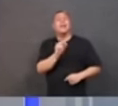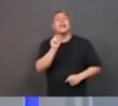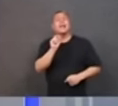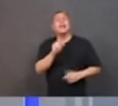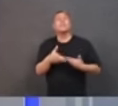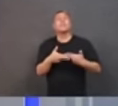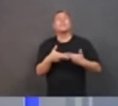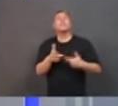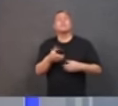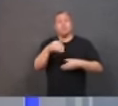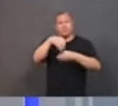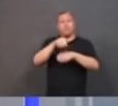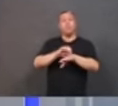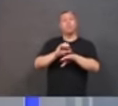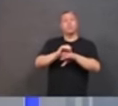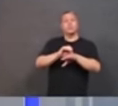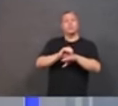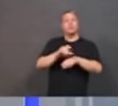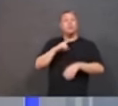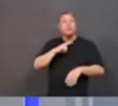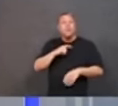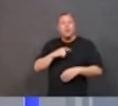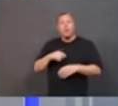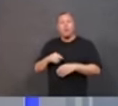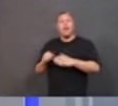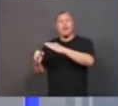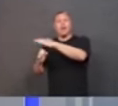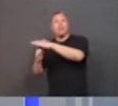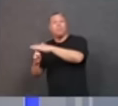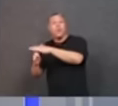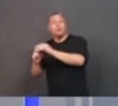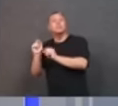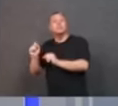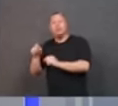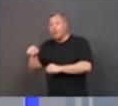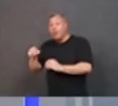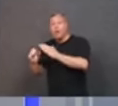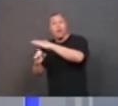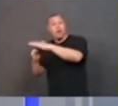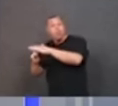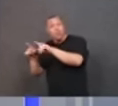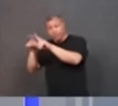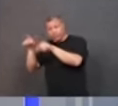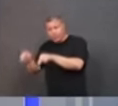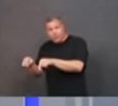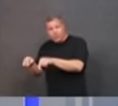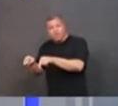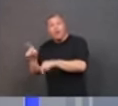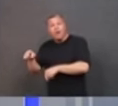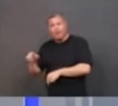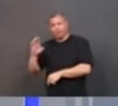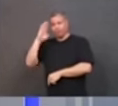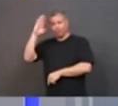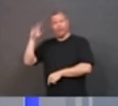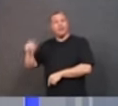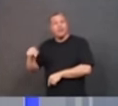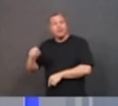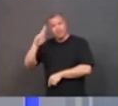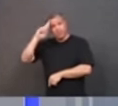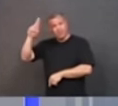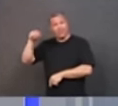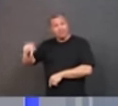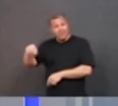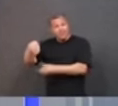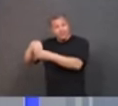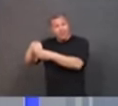são pessoas em postos executivos nas empresas. Muitas vezes são as empresas que pagam esses cursos. Há diversas empresas na nossa